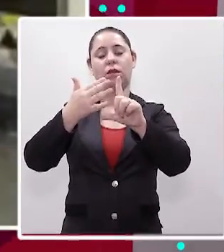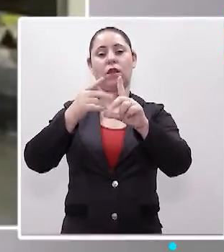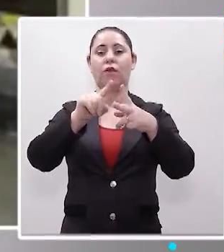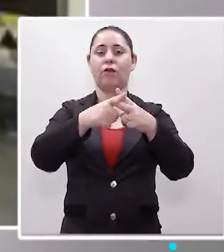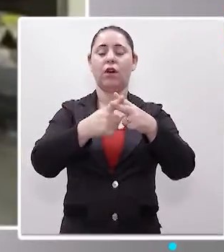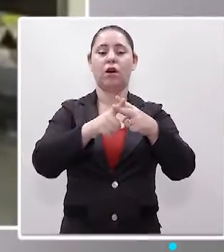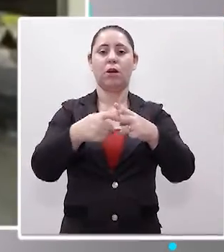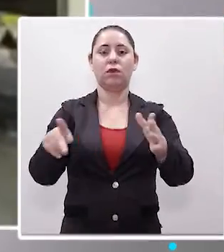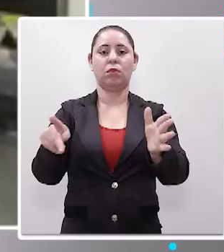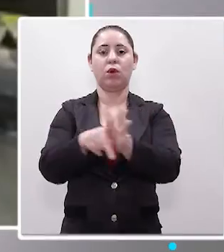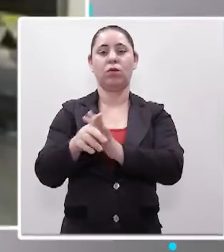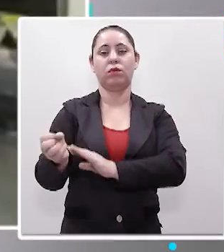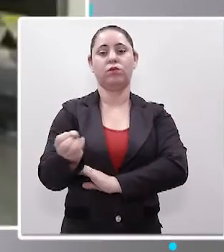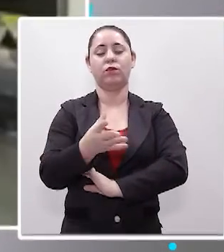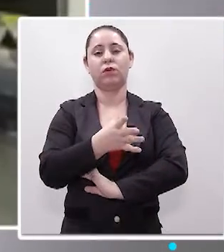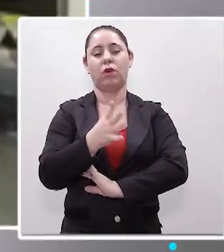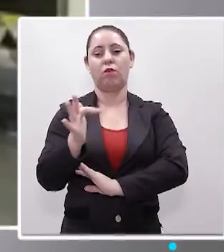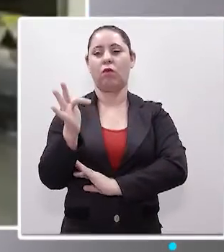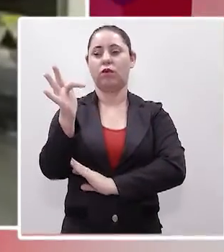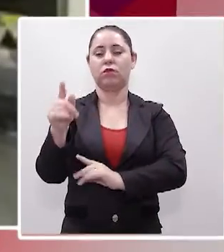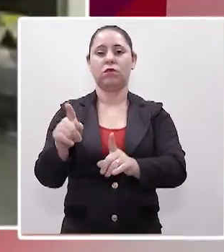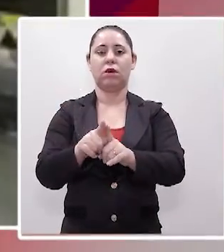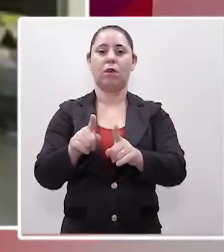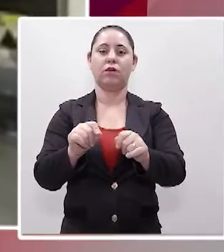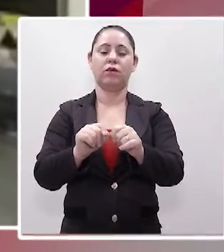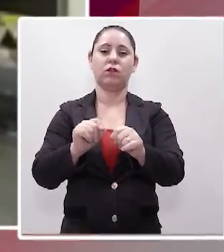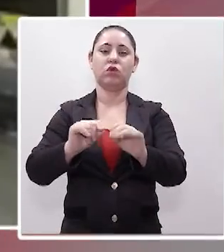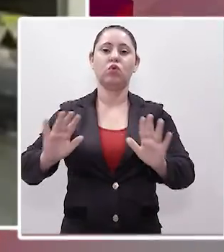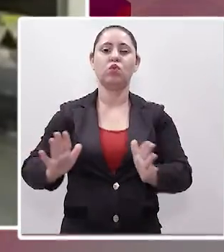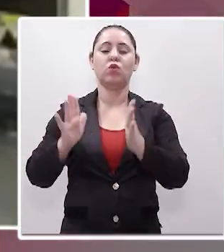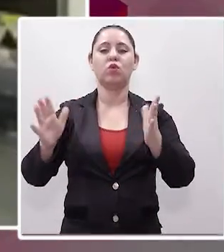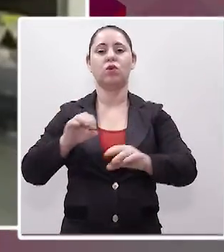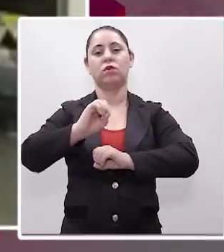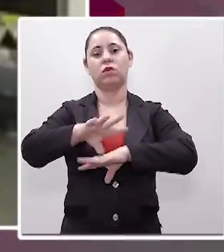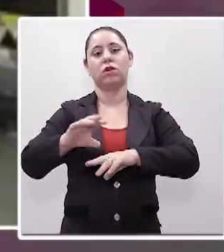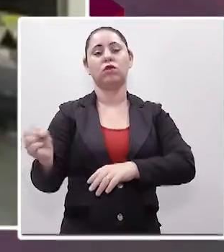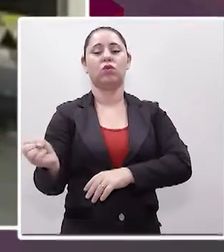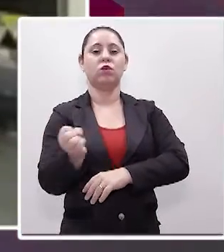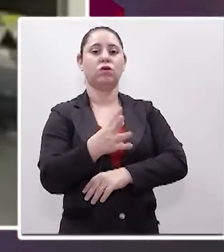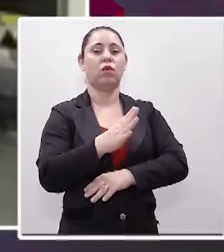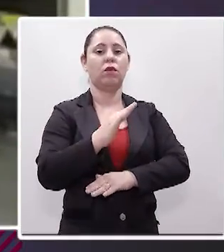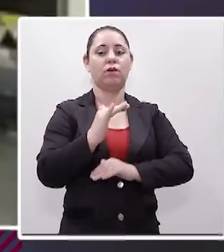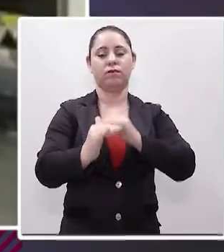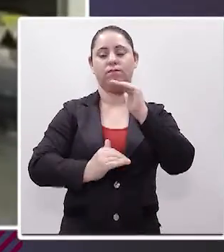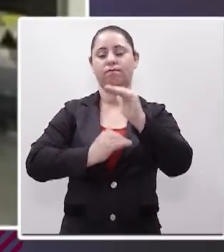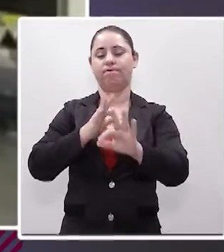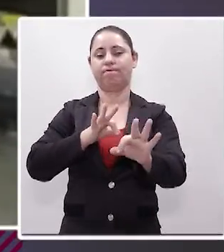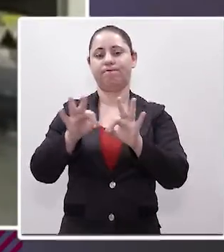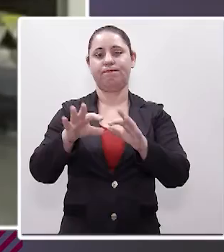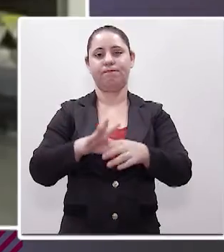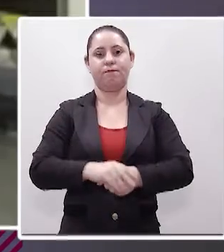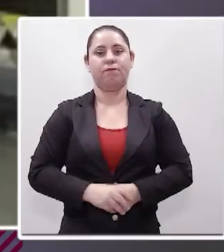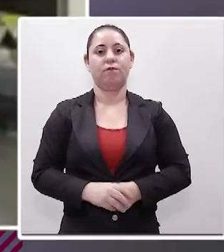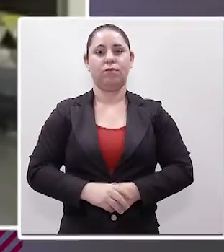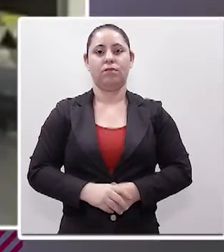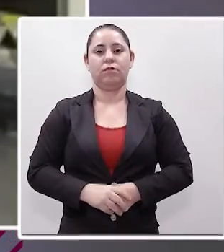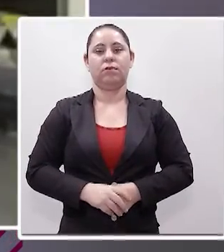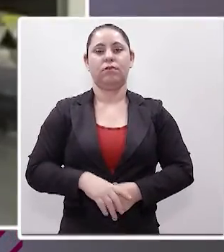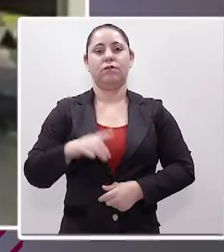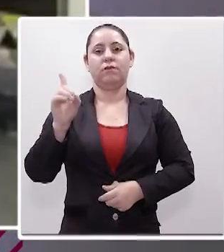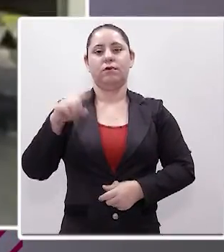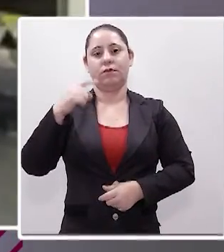virtualizado, do contato com essas ferramentas todas, para promover um novo modelo de educação ou aprimorar, né,